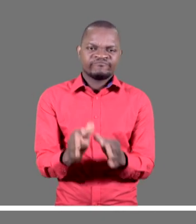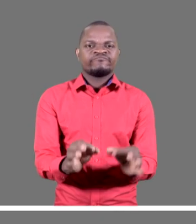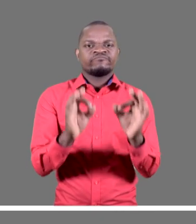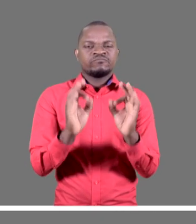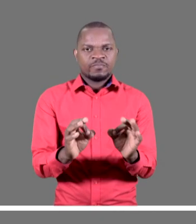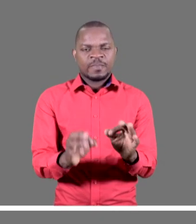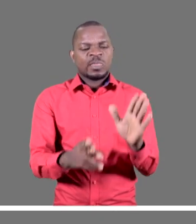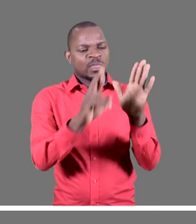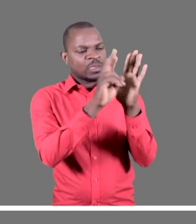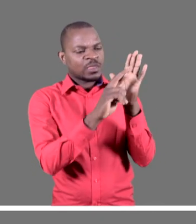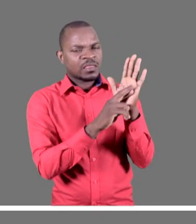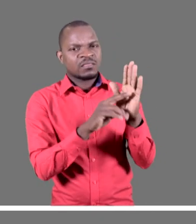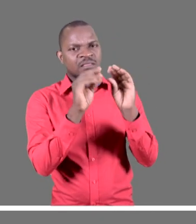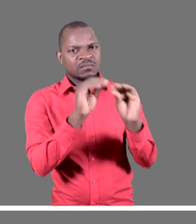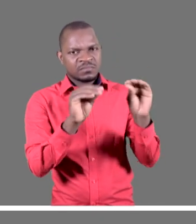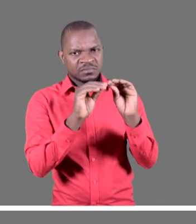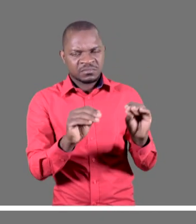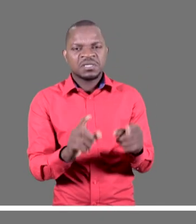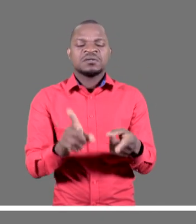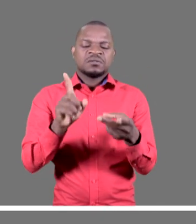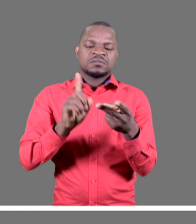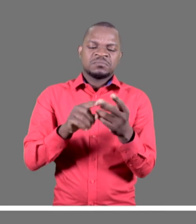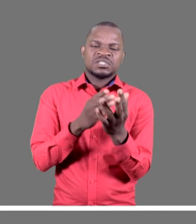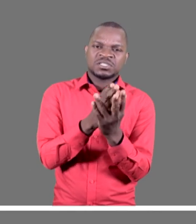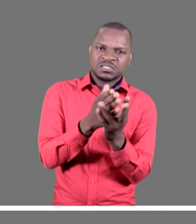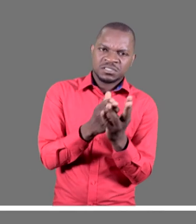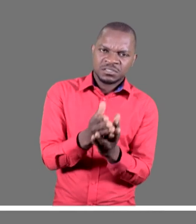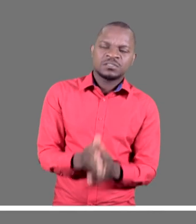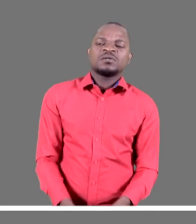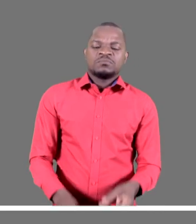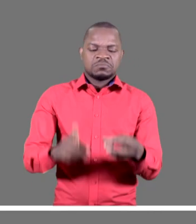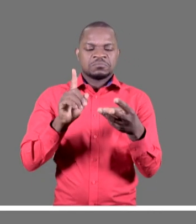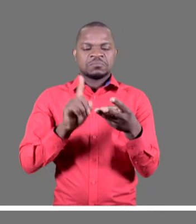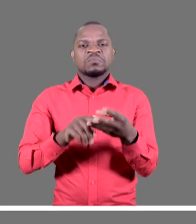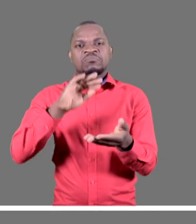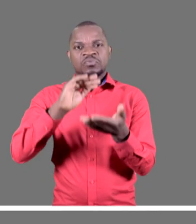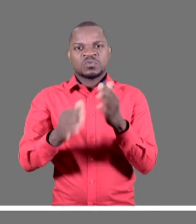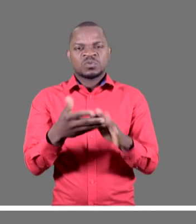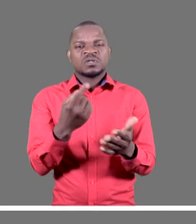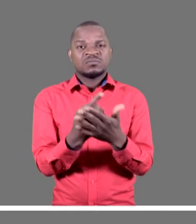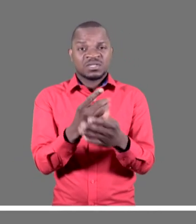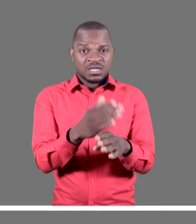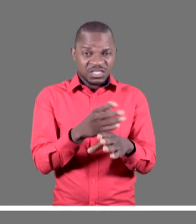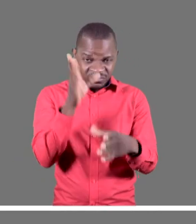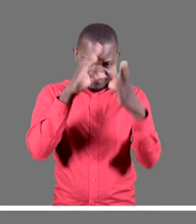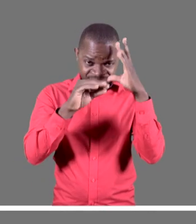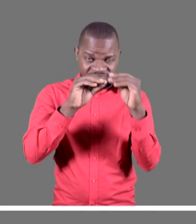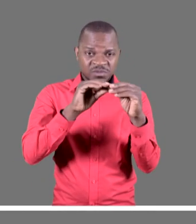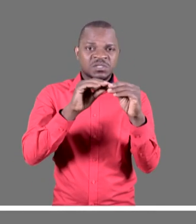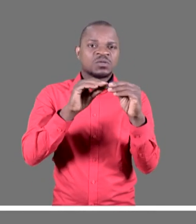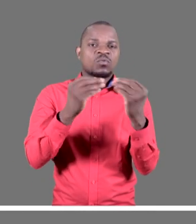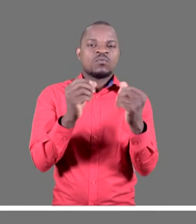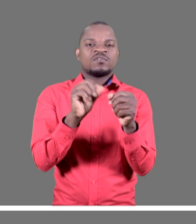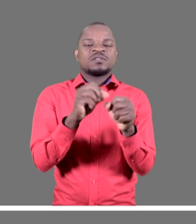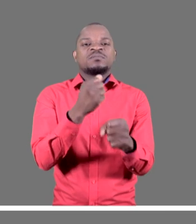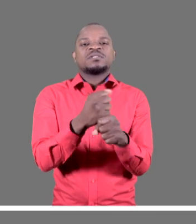as metodologias, as estratégias, os professores devidamente formados para poderem responder